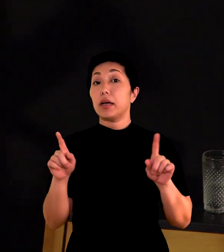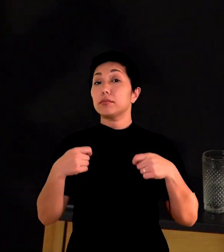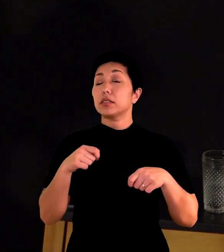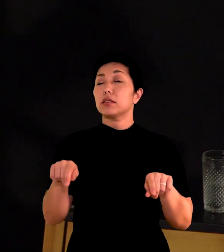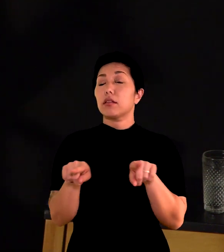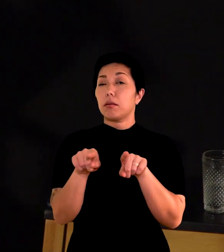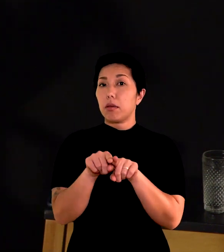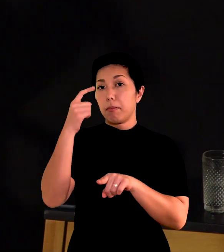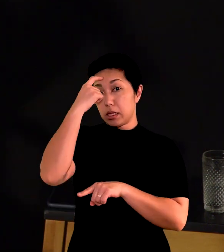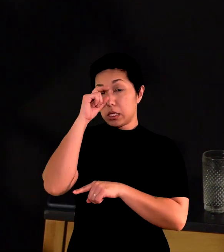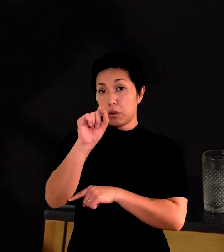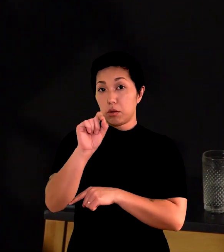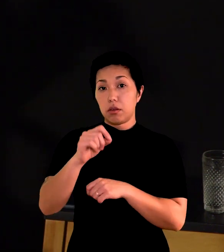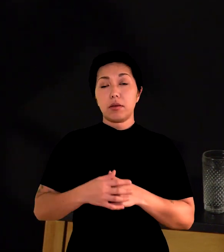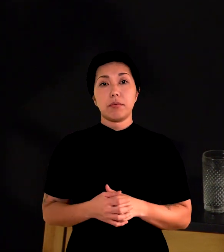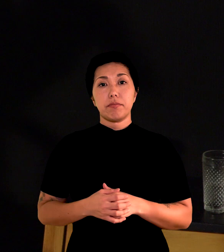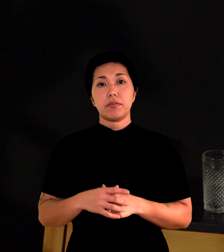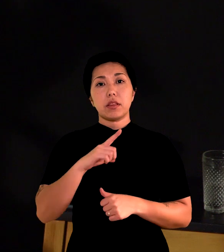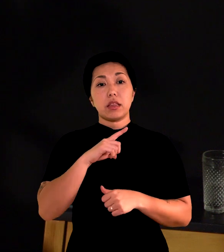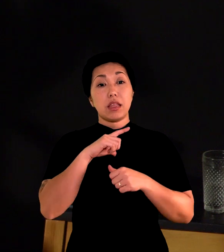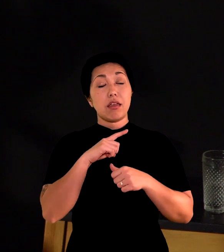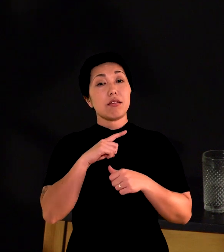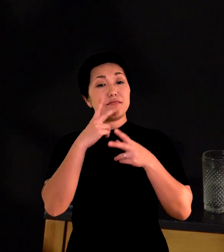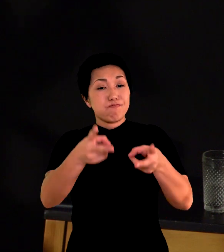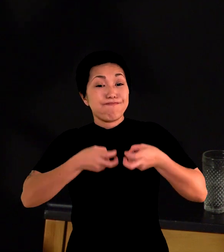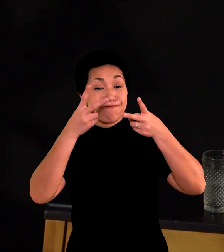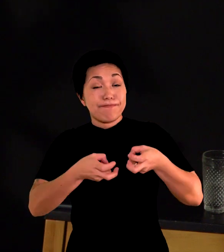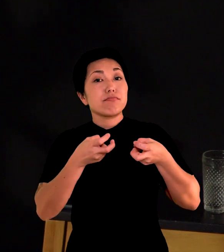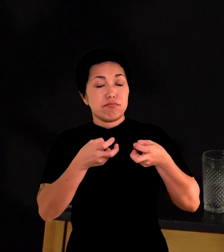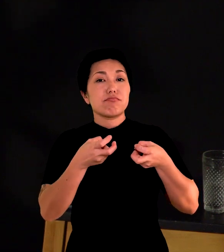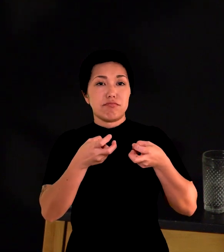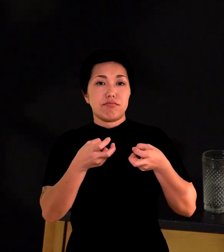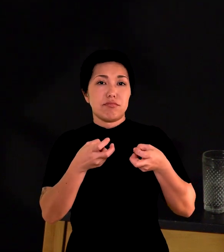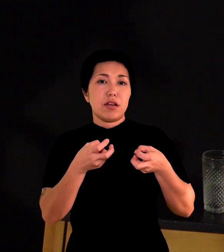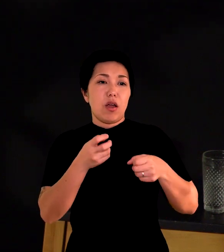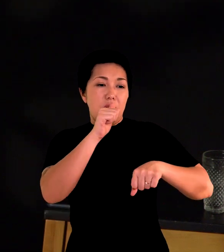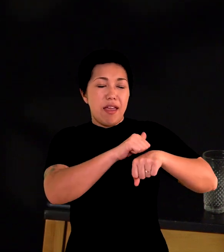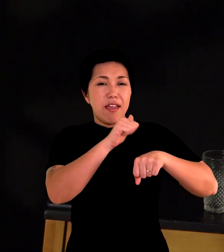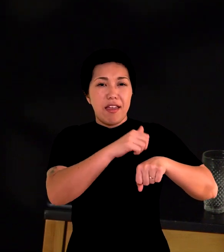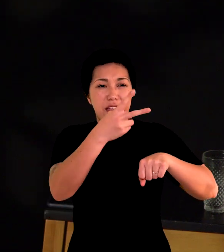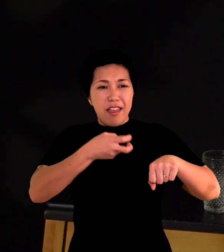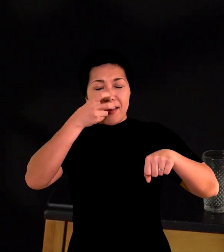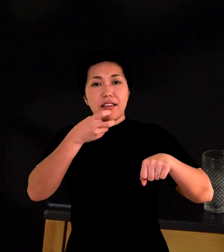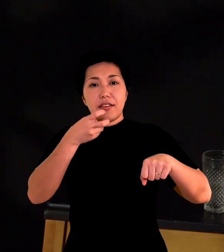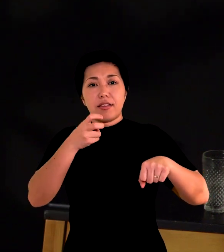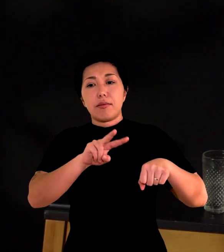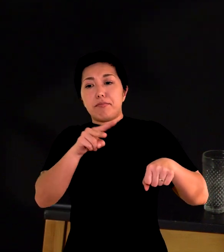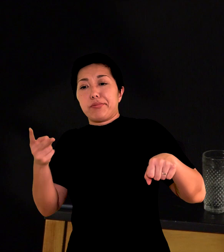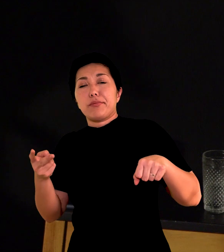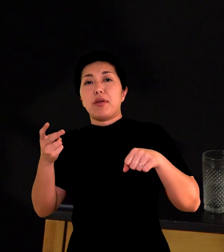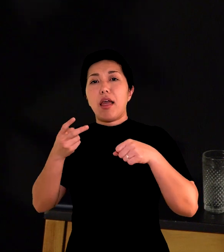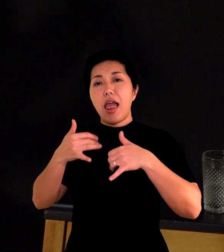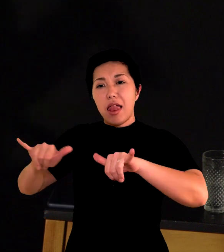reduzir. Mas precisa levar em conta também o seguinte, que tem um ganho de rendimento quando a gente sai do fóssil